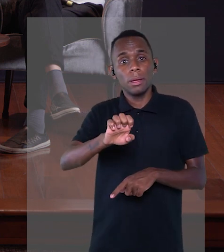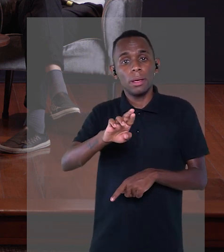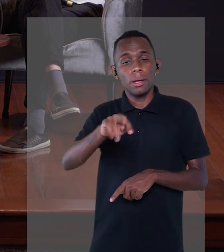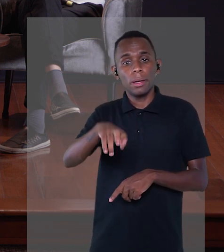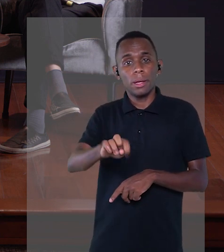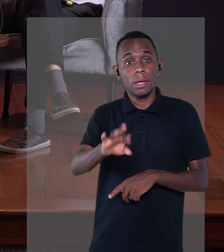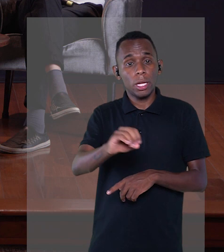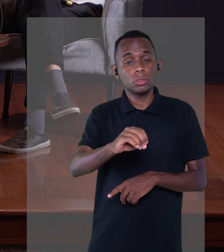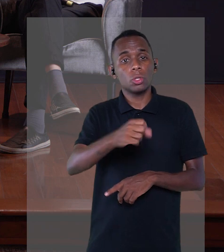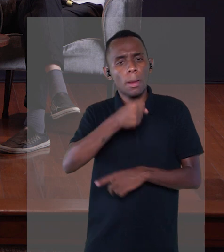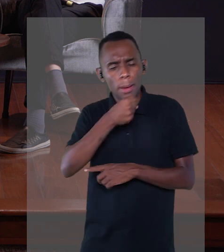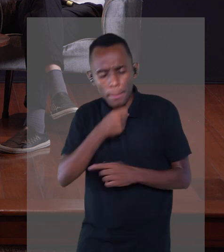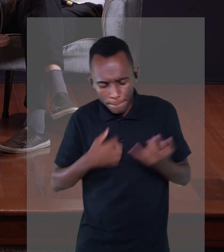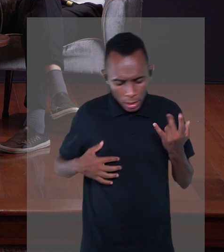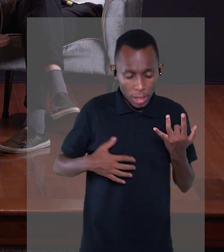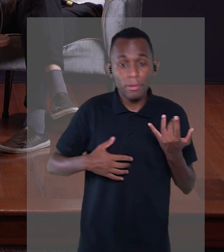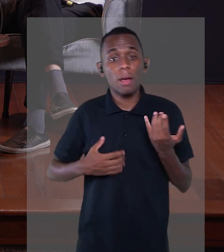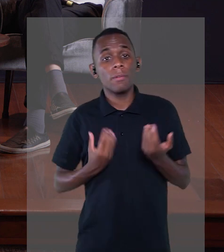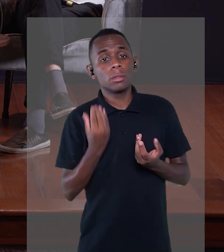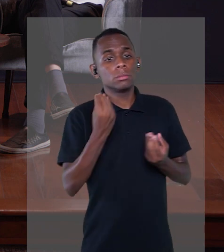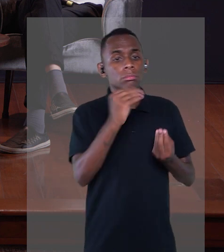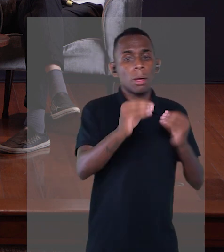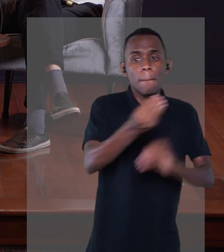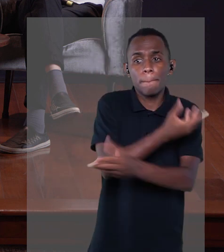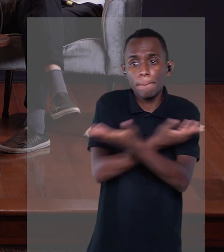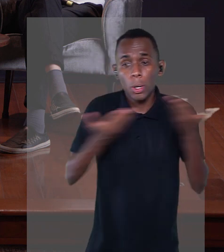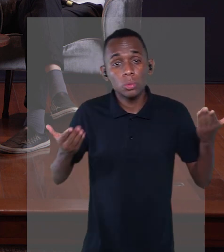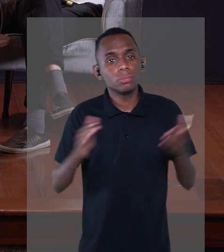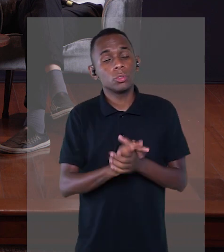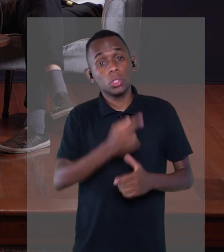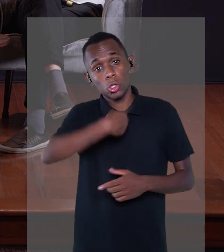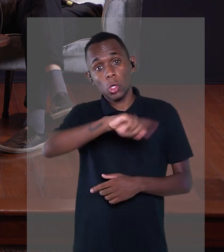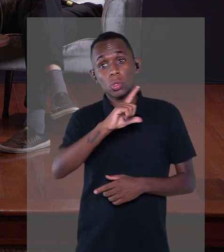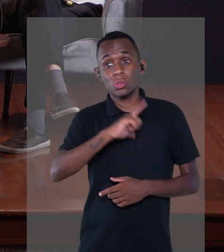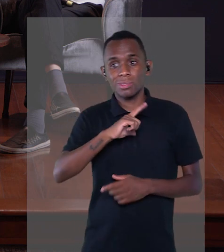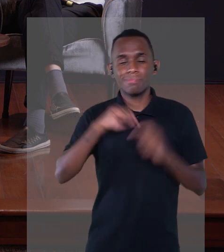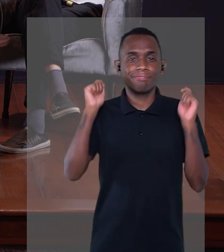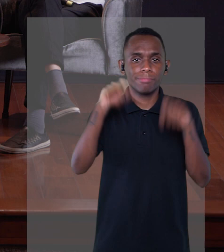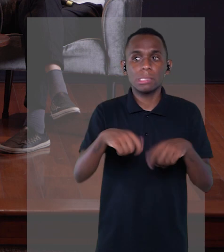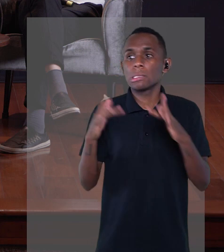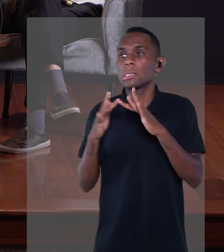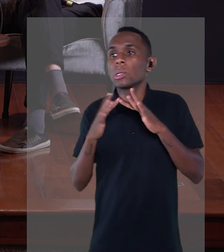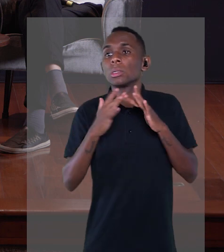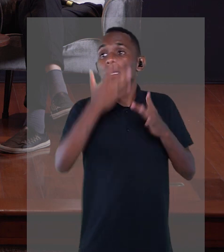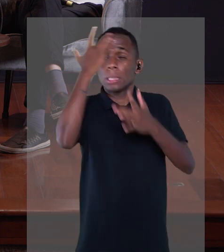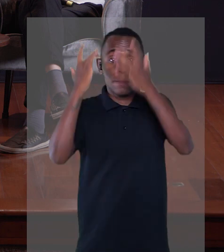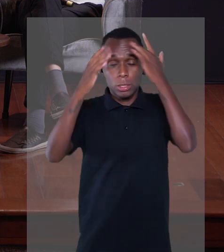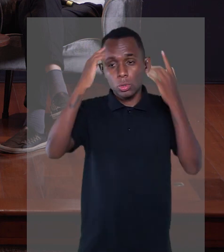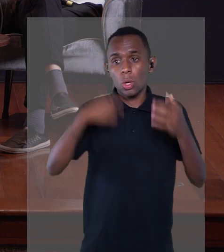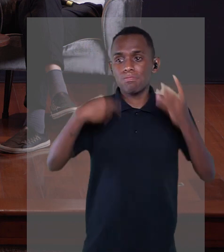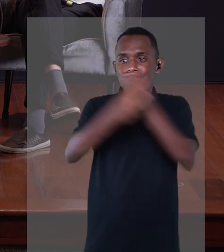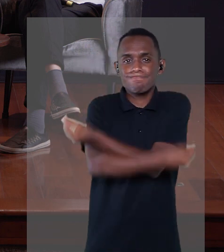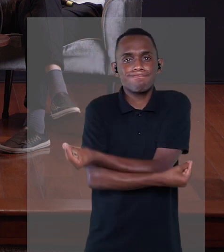violão e mandava. Então eu saía espalhando. Como a gente não tinha um poder de encontrar as pessoas, eu espalhei